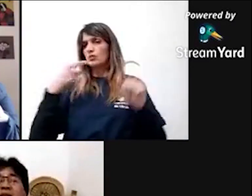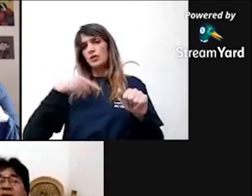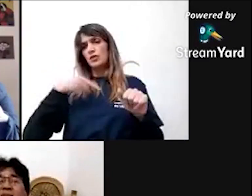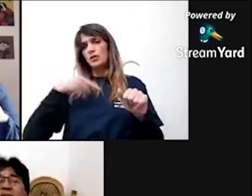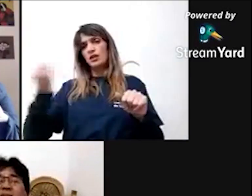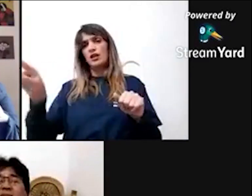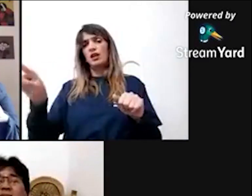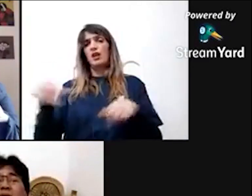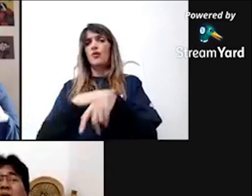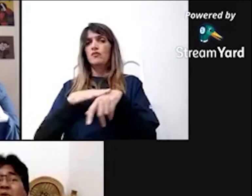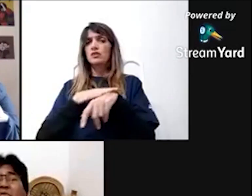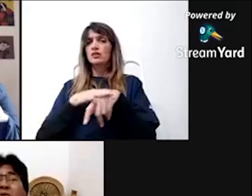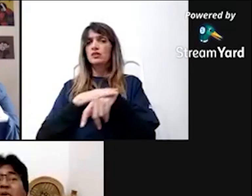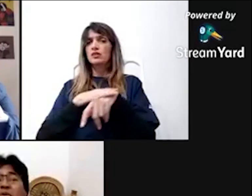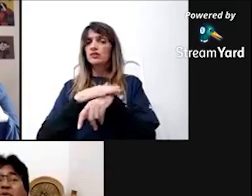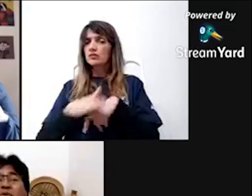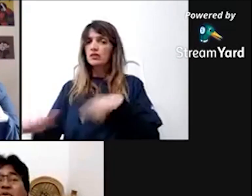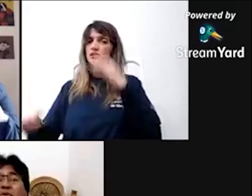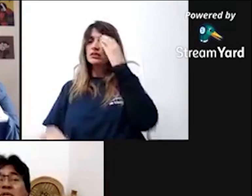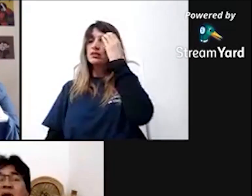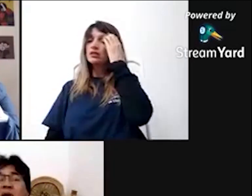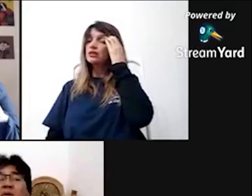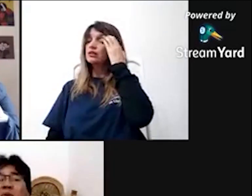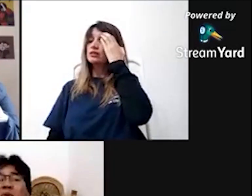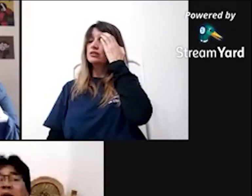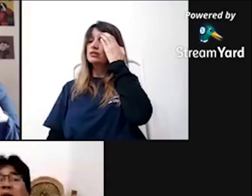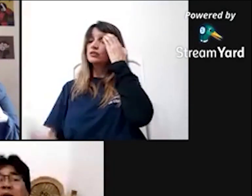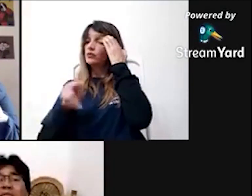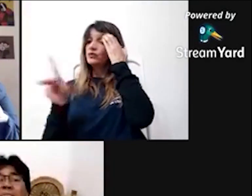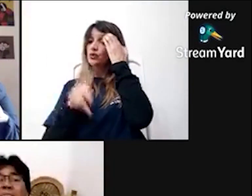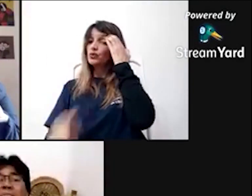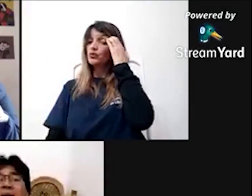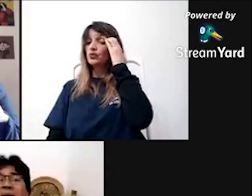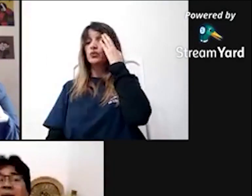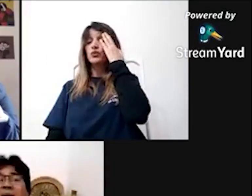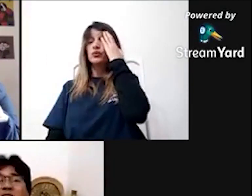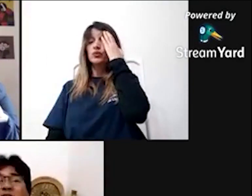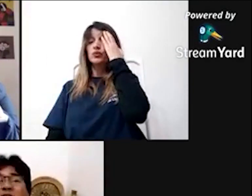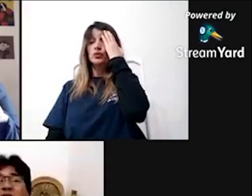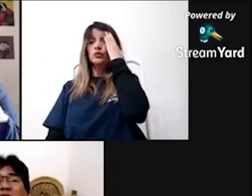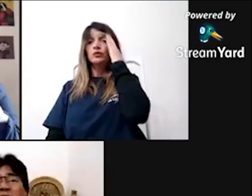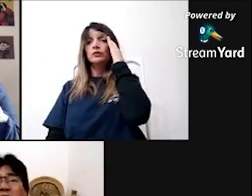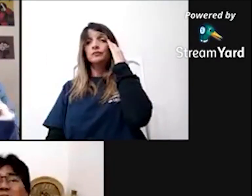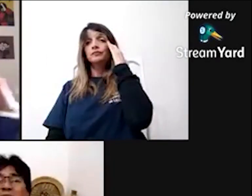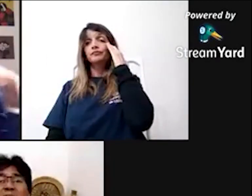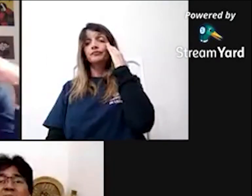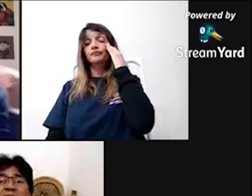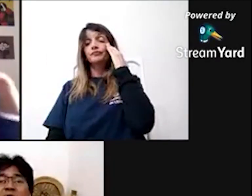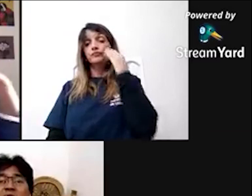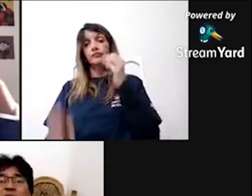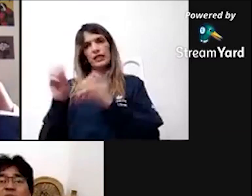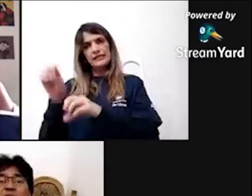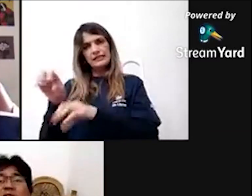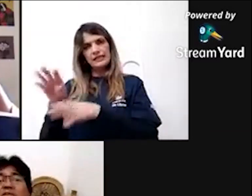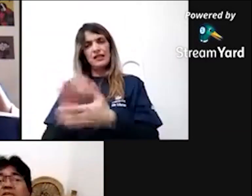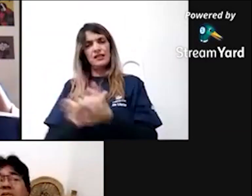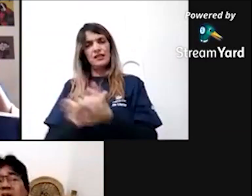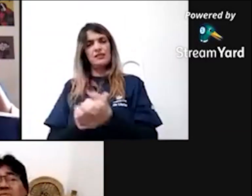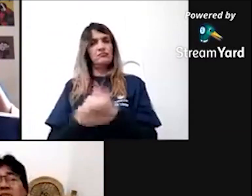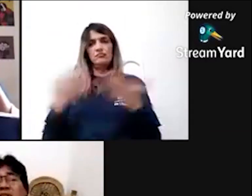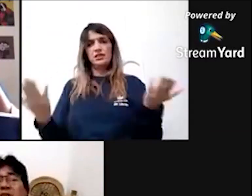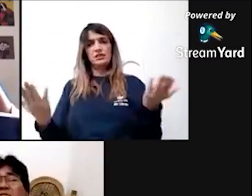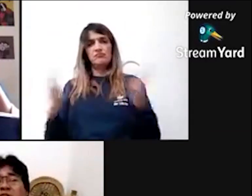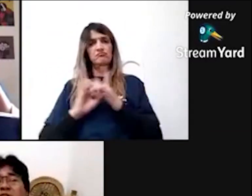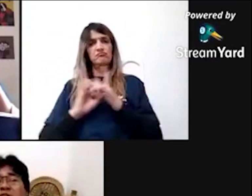com a criançada, com os educadores, dar orientações. Então, está aí disponível.